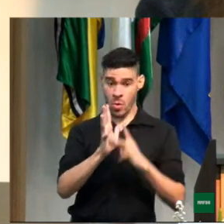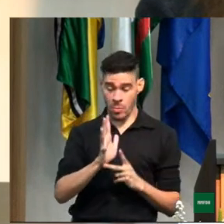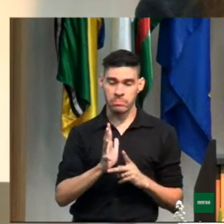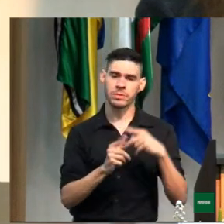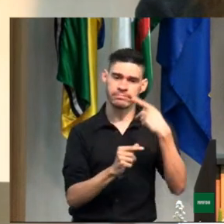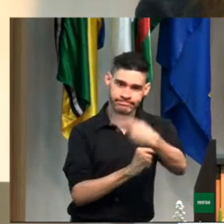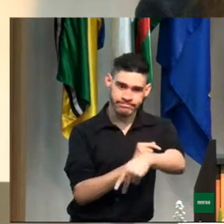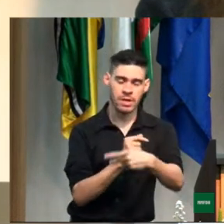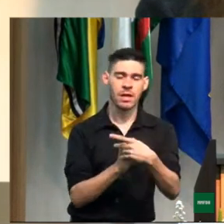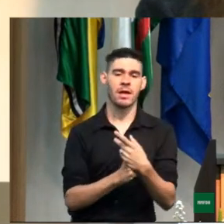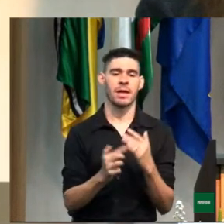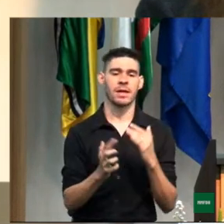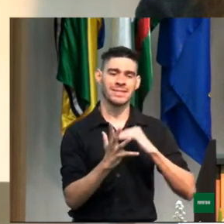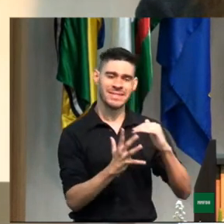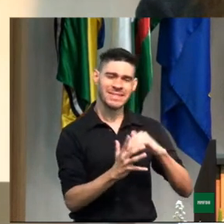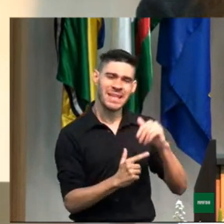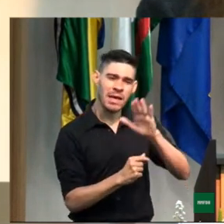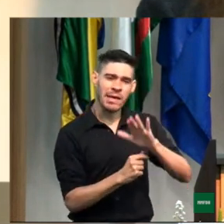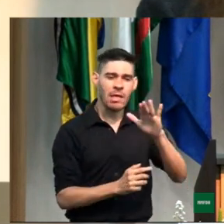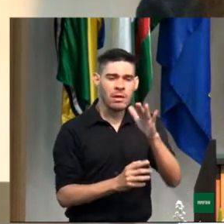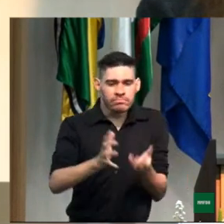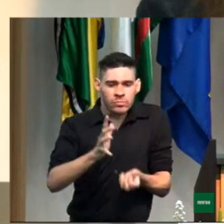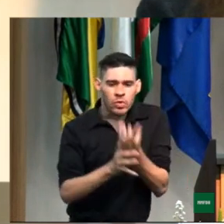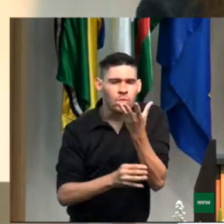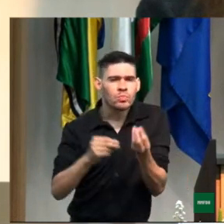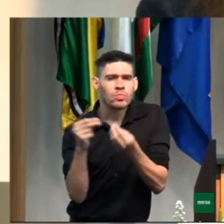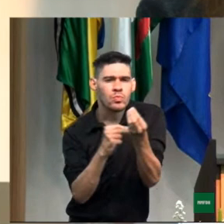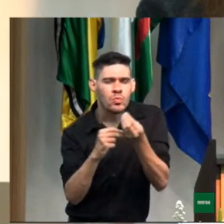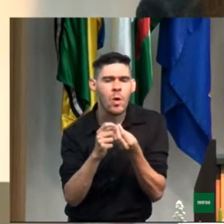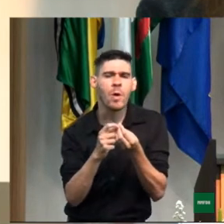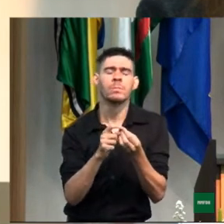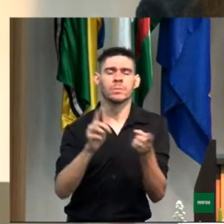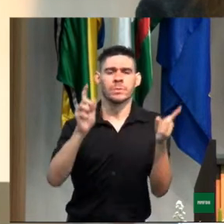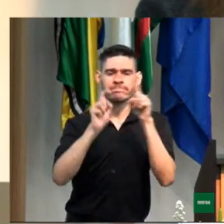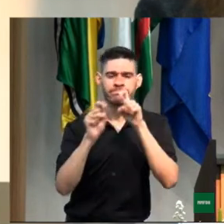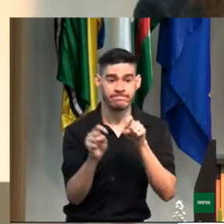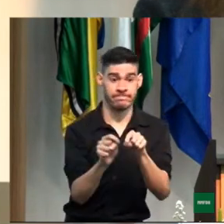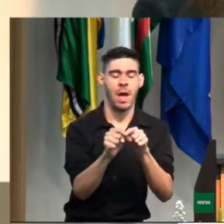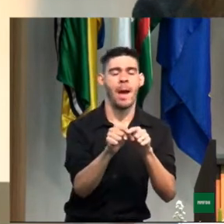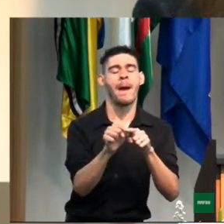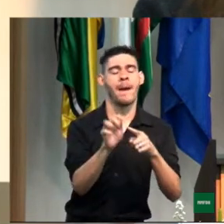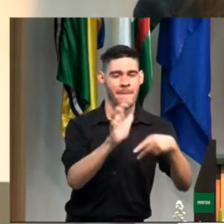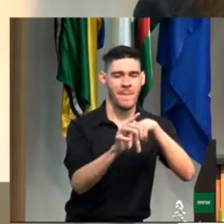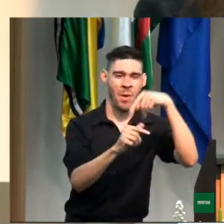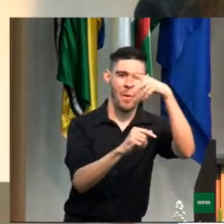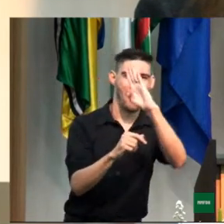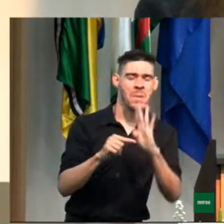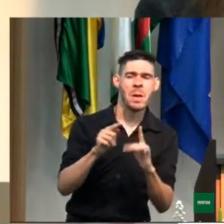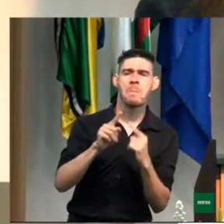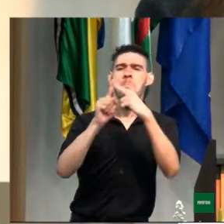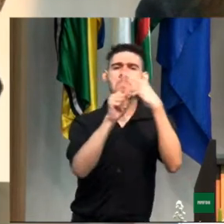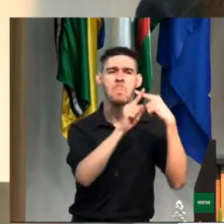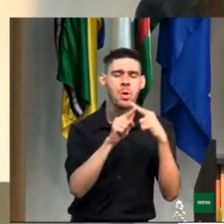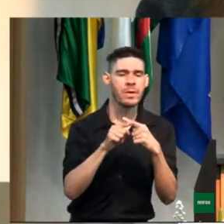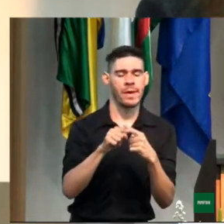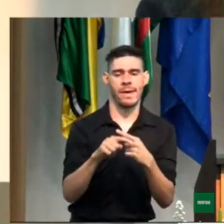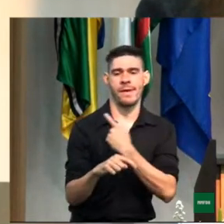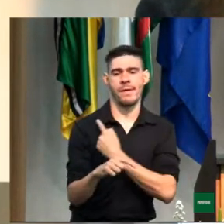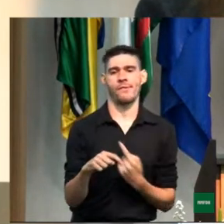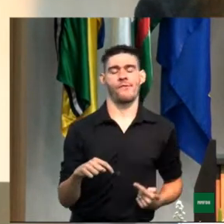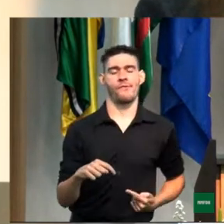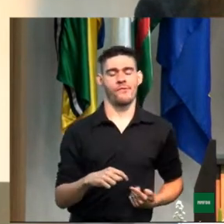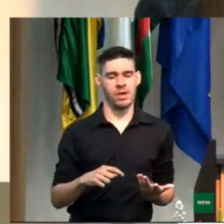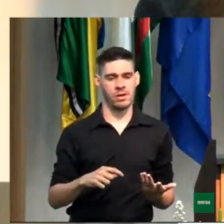Nacional, Lilian, que nasceu, né, com muito questionamento do nosso país, né, por que o governo, né, um governo